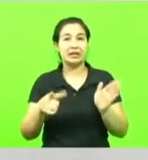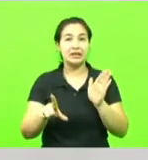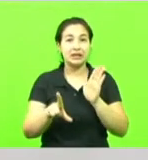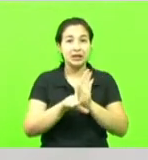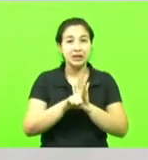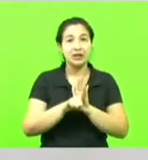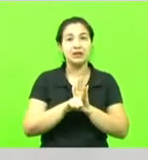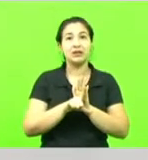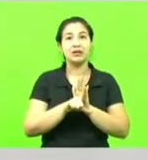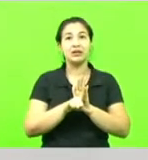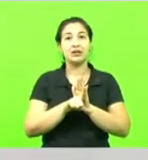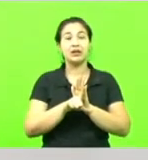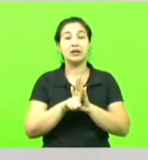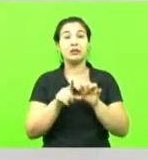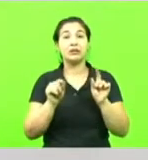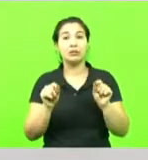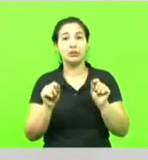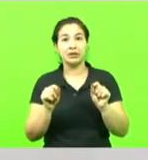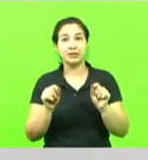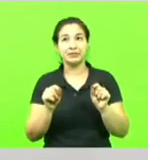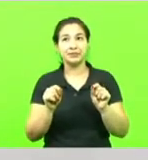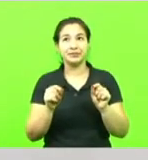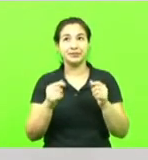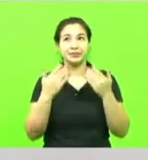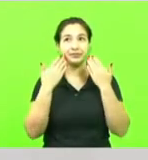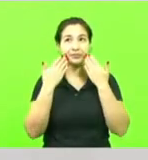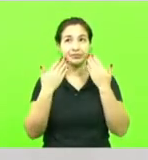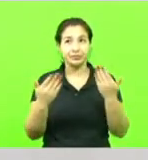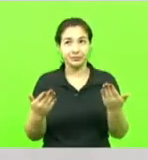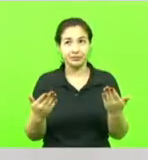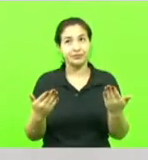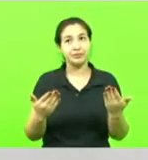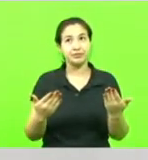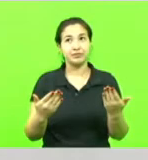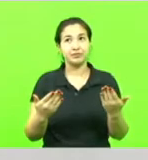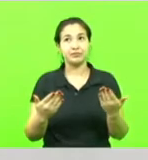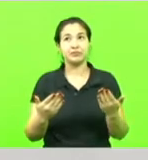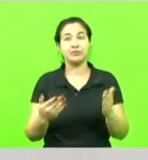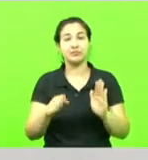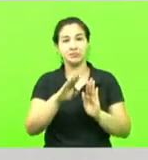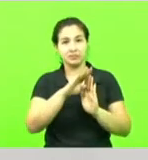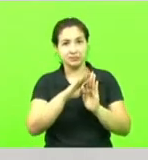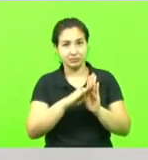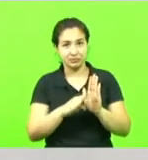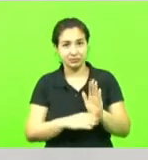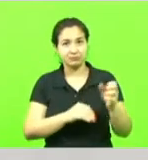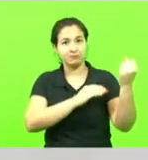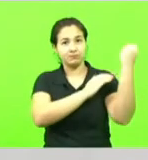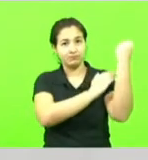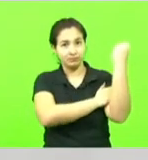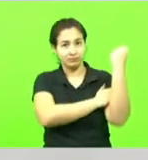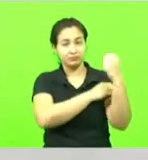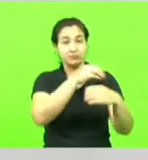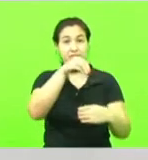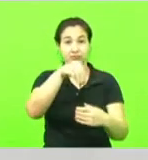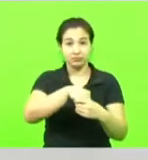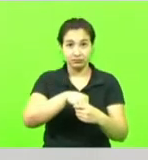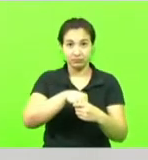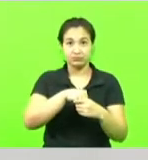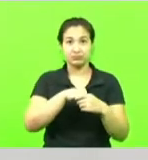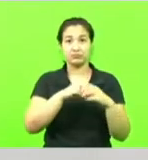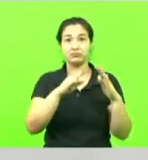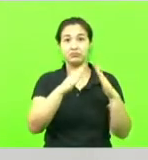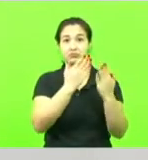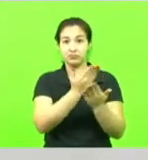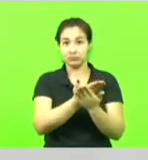lei que escancara pautas feministas dentro das escolas